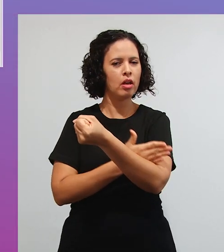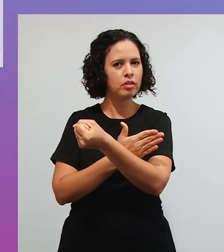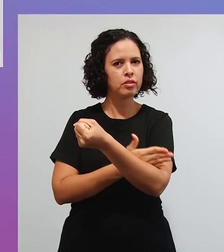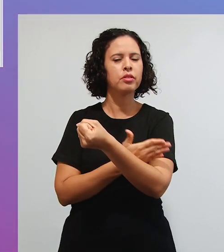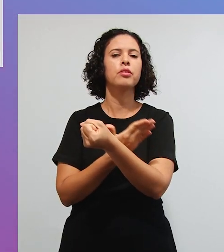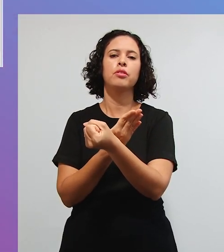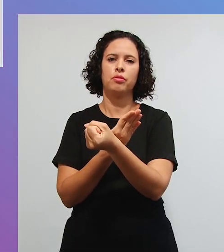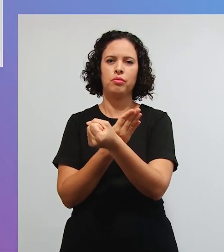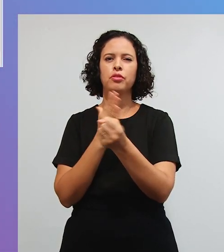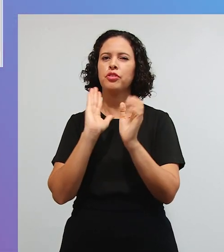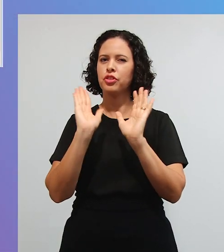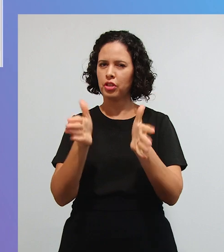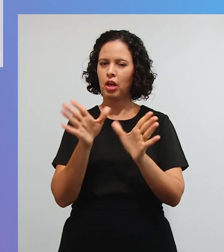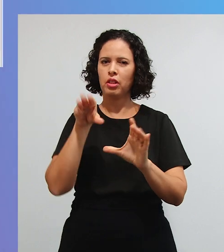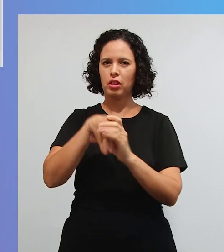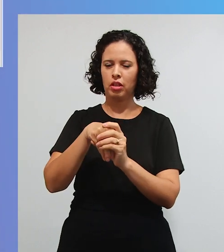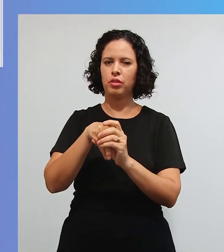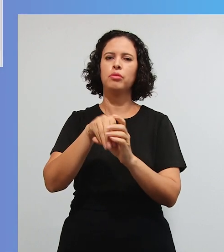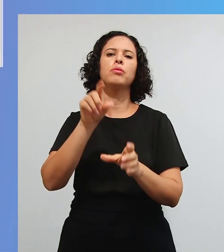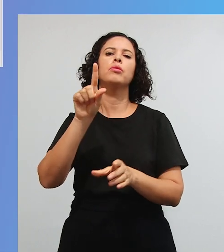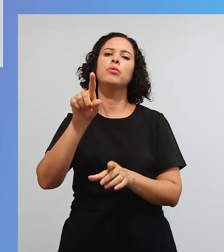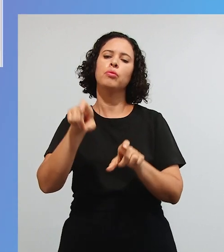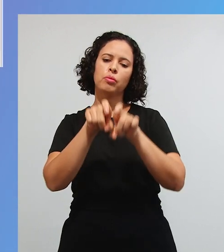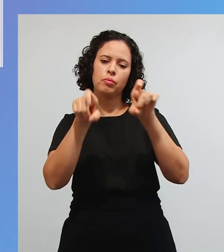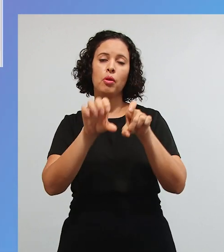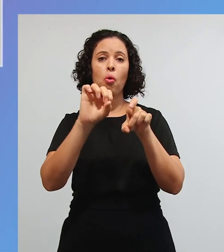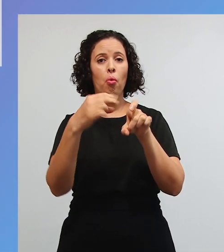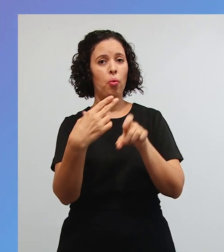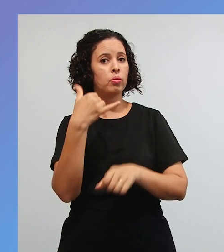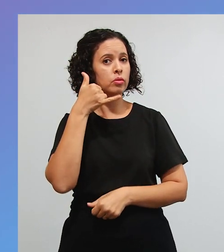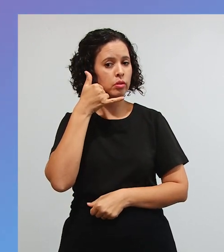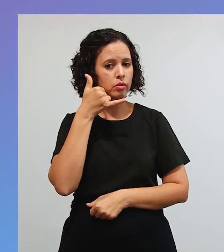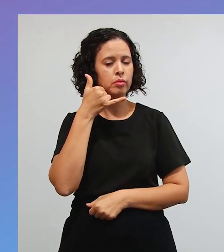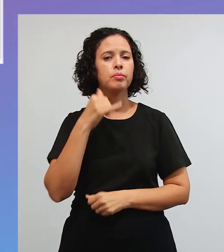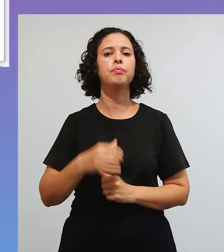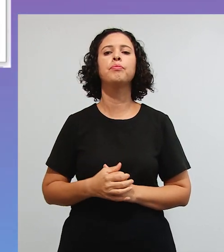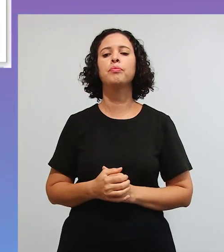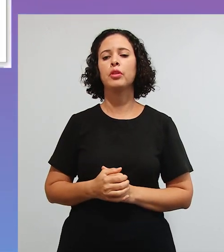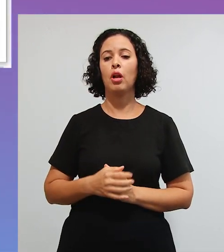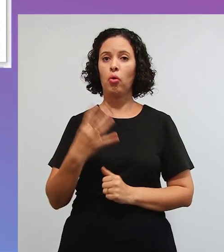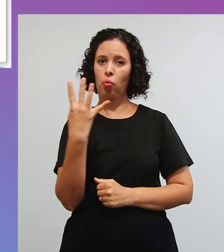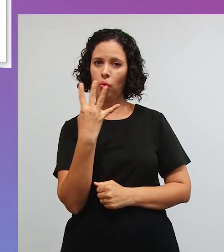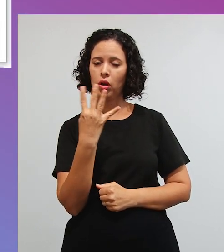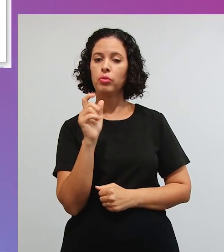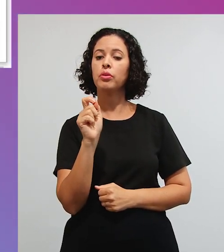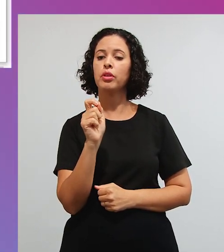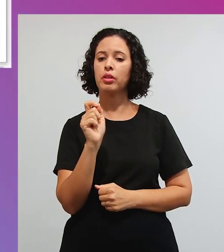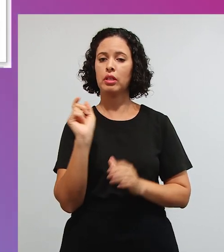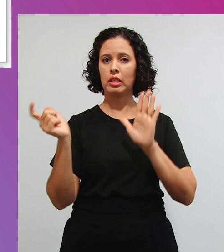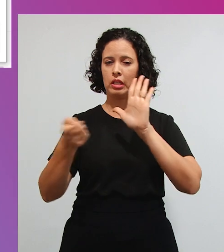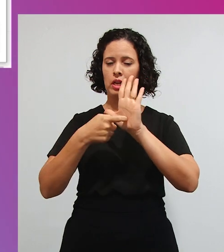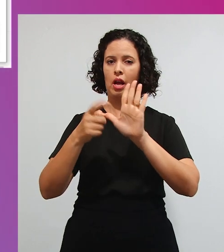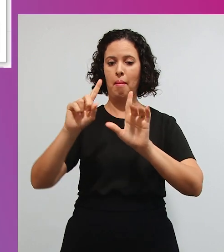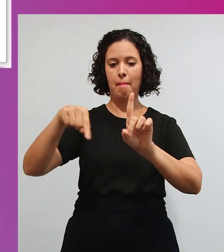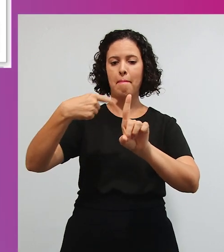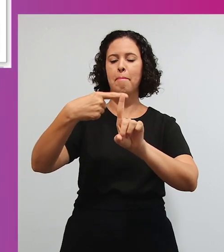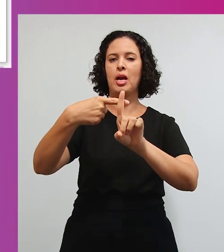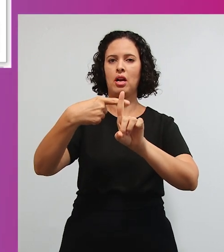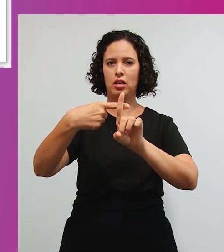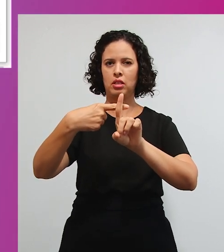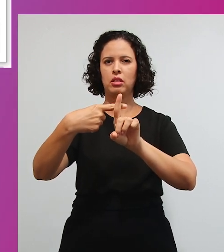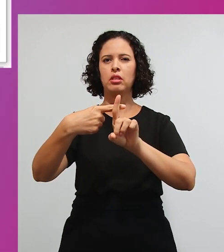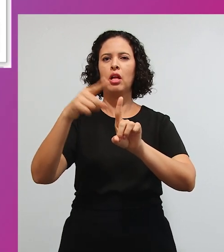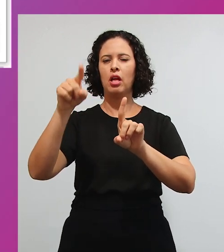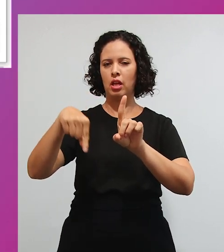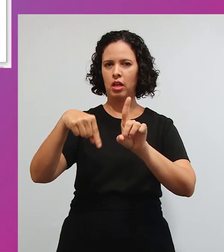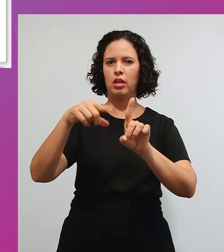estão separados no seu computador ou celular e clique em Enviar. Passo 4. Clique no ícone Mais e